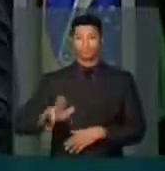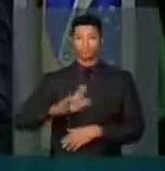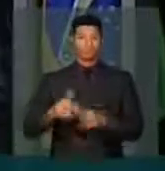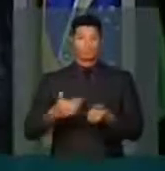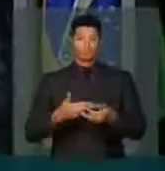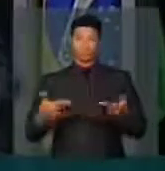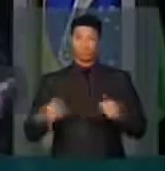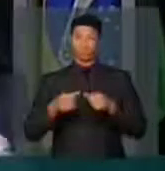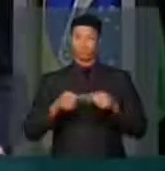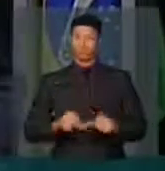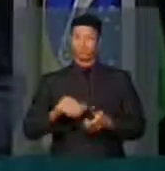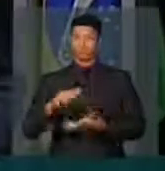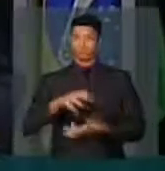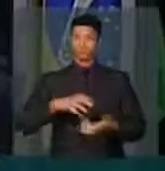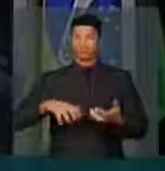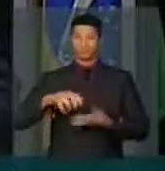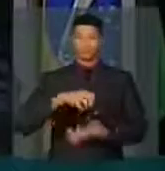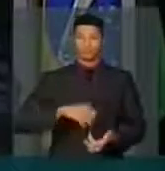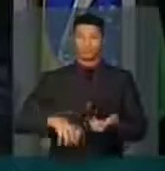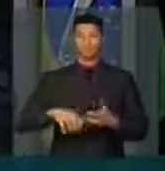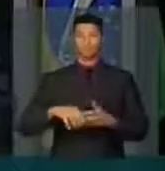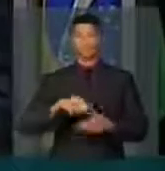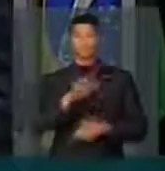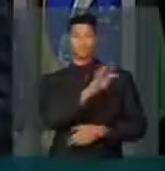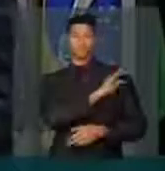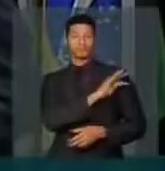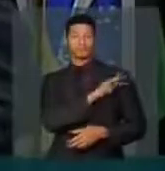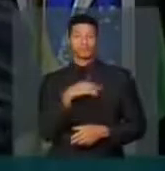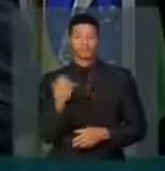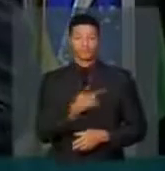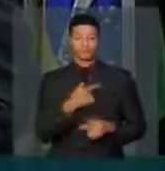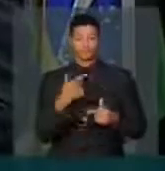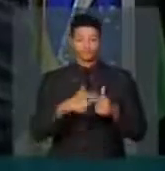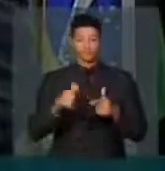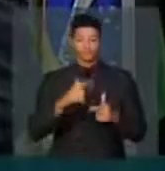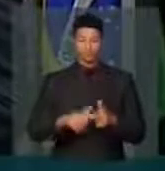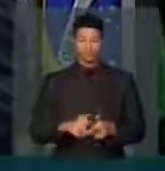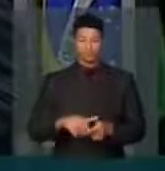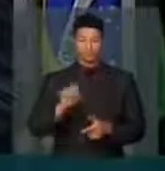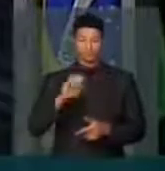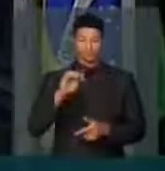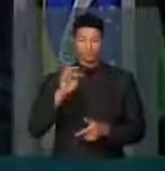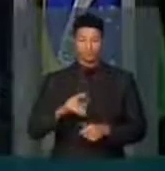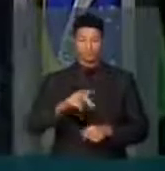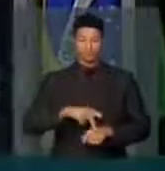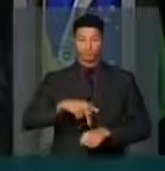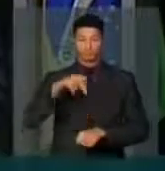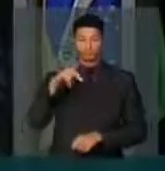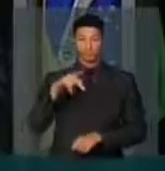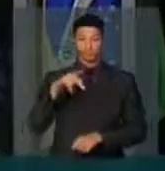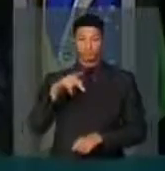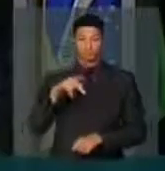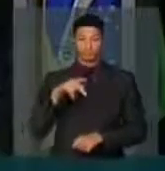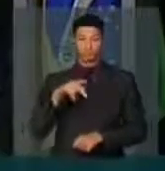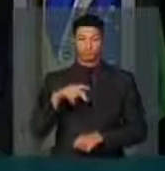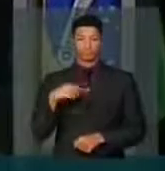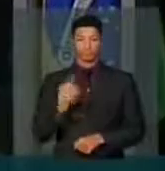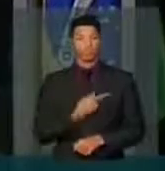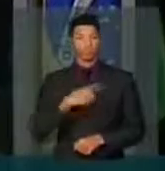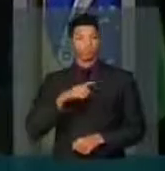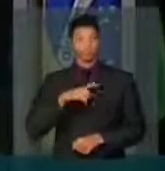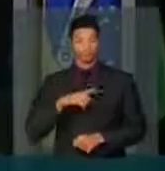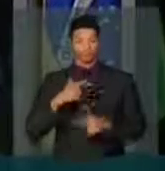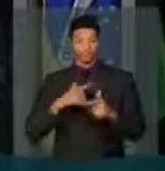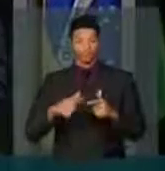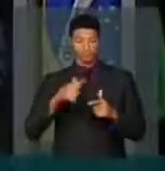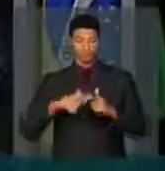universidades estão em greve, os seus técnicos. Estamos com problema no setor de pós-graduação. Nós estamos com